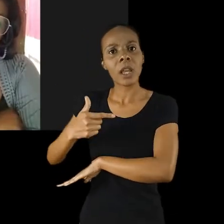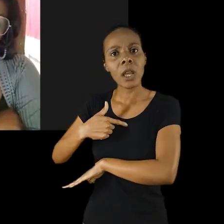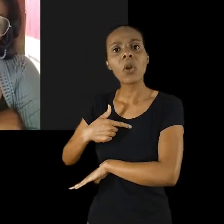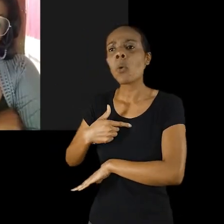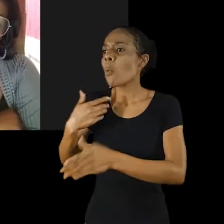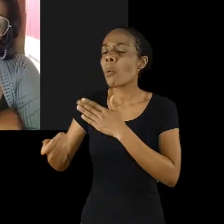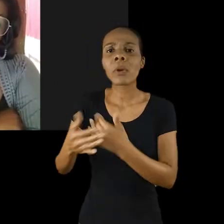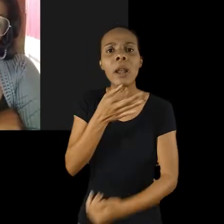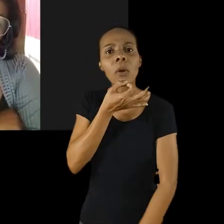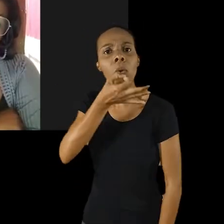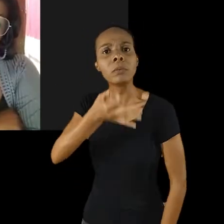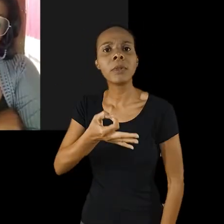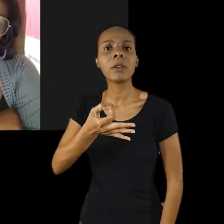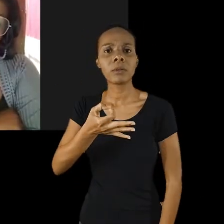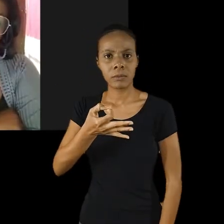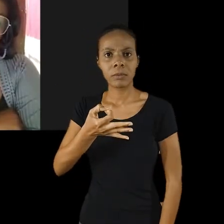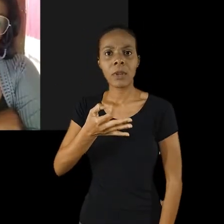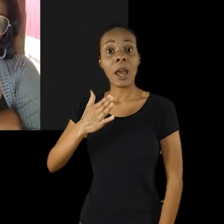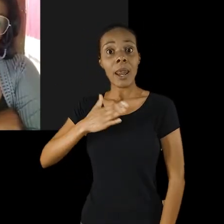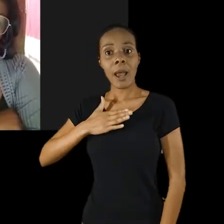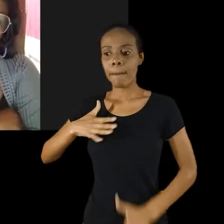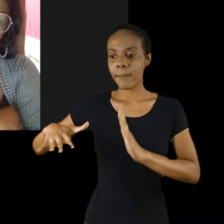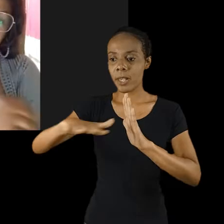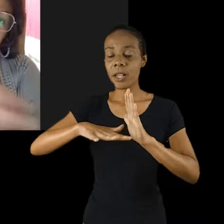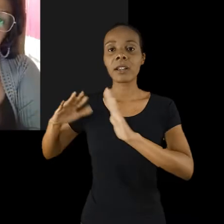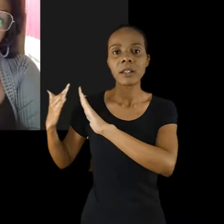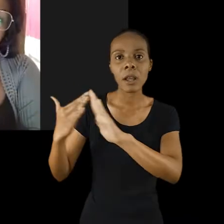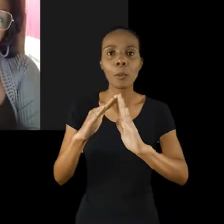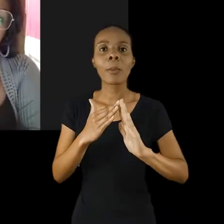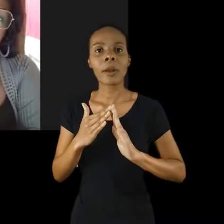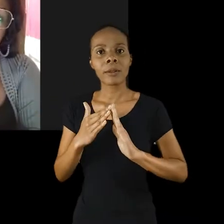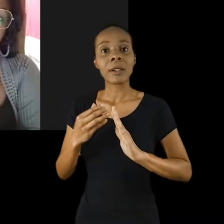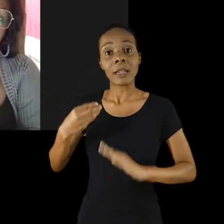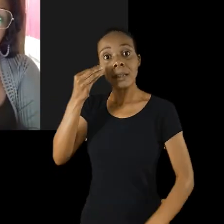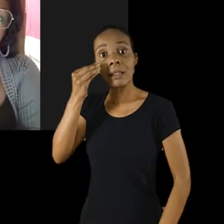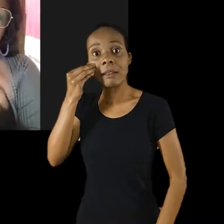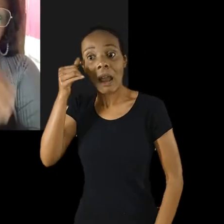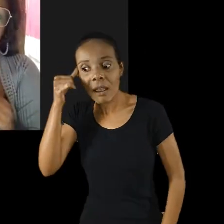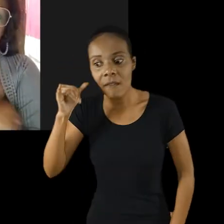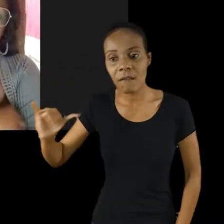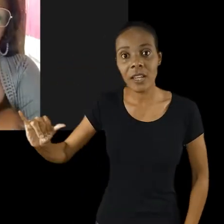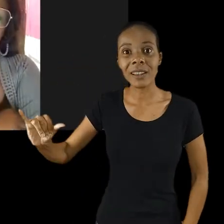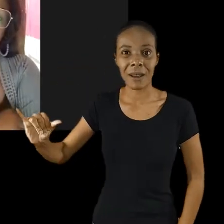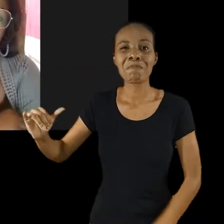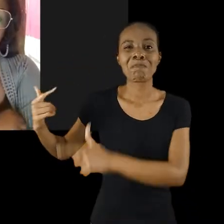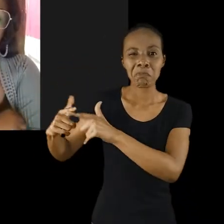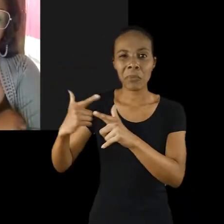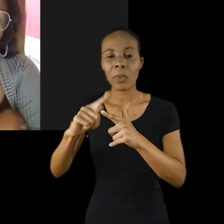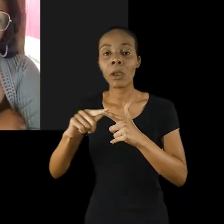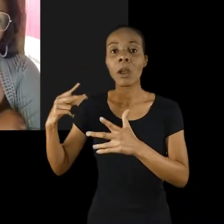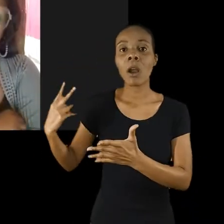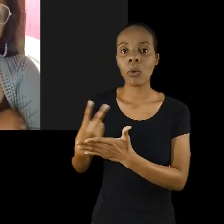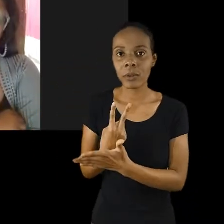qualquer argumento dentro da minha quebrada e impedir isso de acontecer. Quem é mais próximo de mim aqui